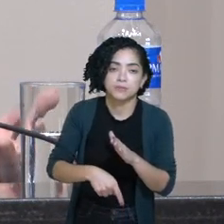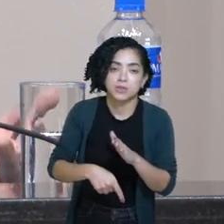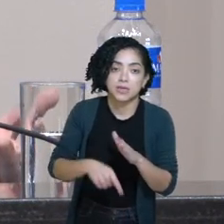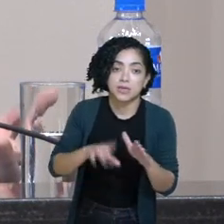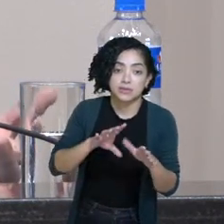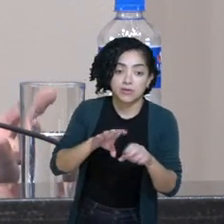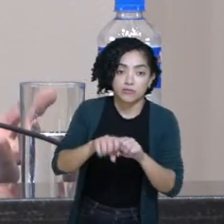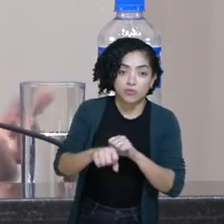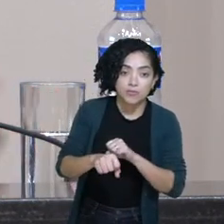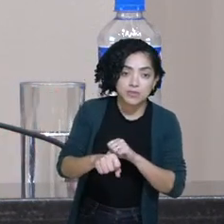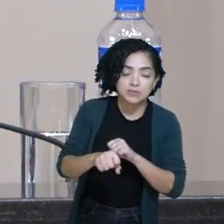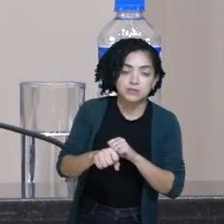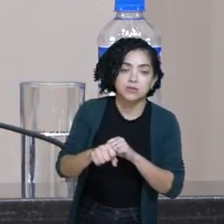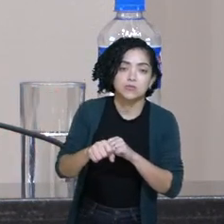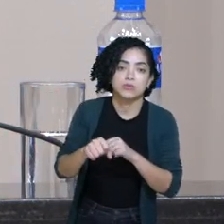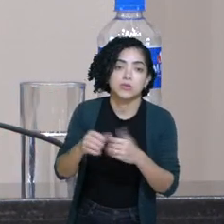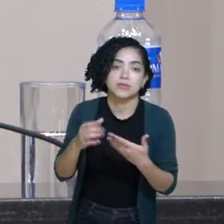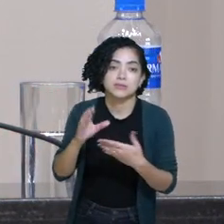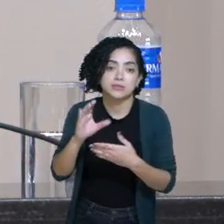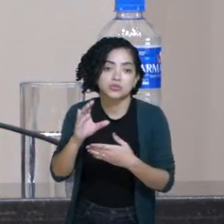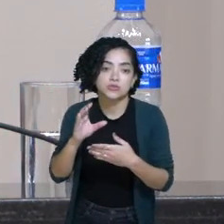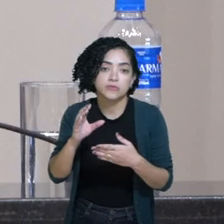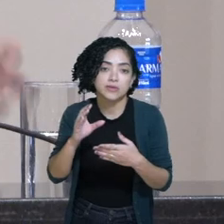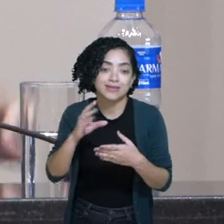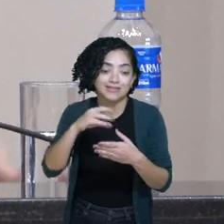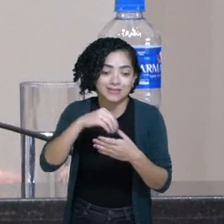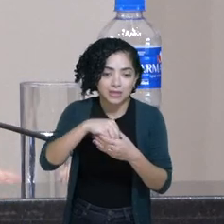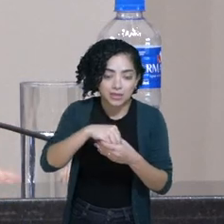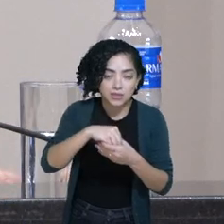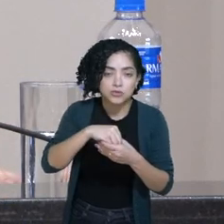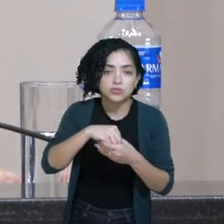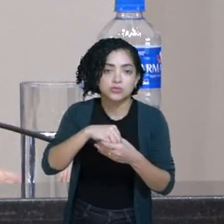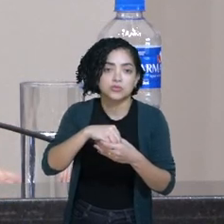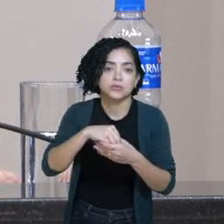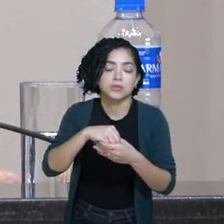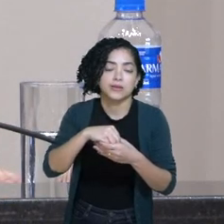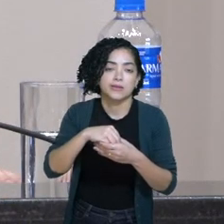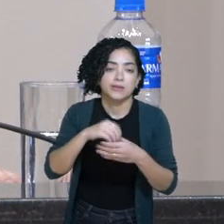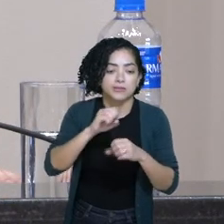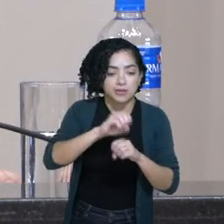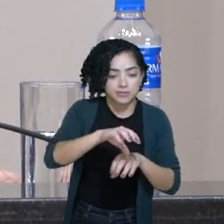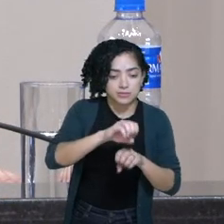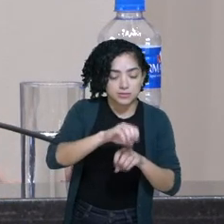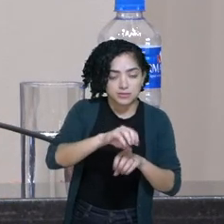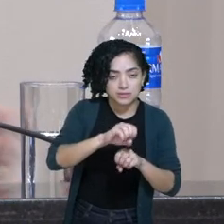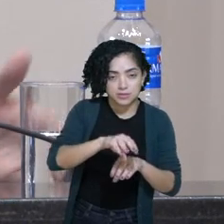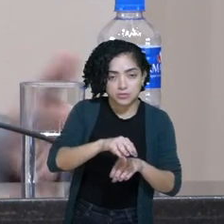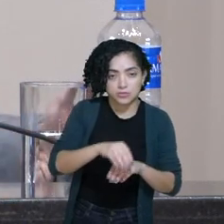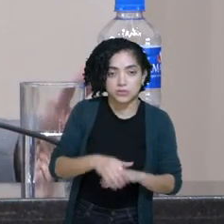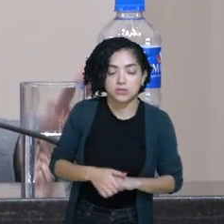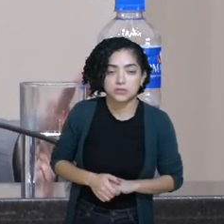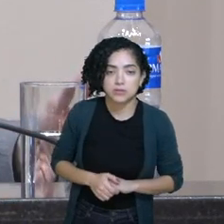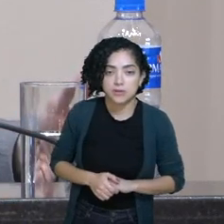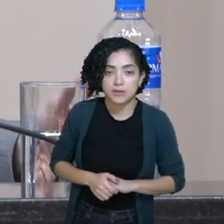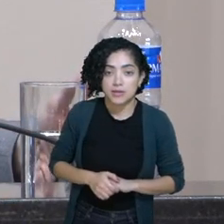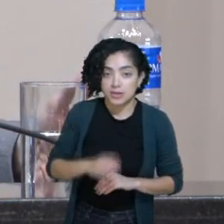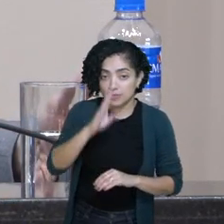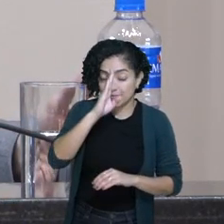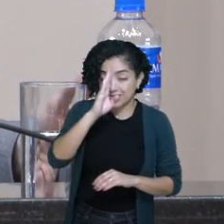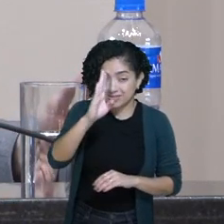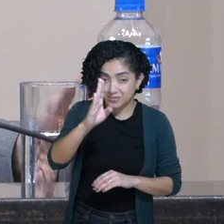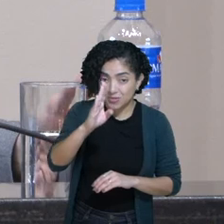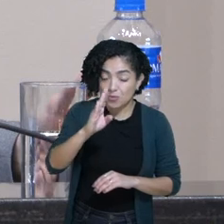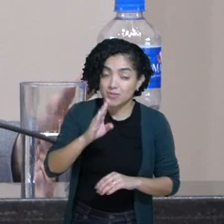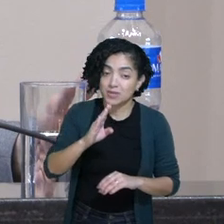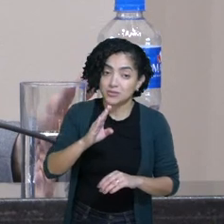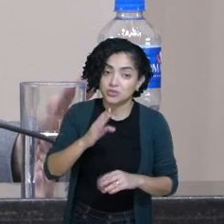científica eh dentro do dos das licenciaturas né Eh e principalmente na formação continuada